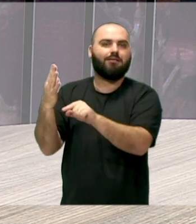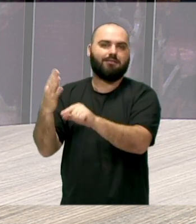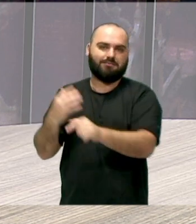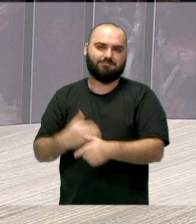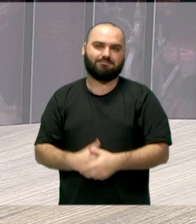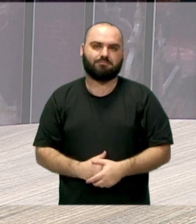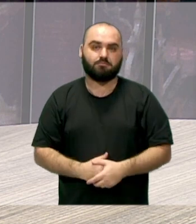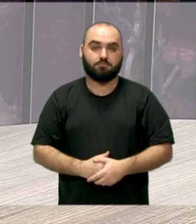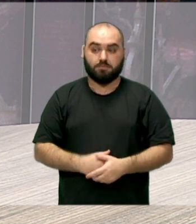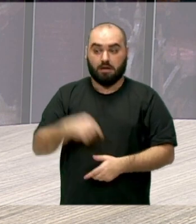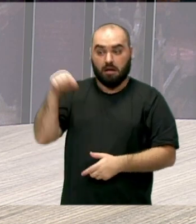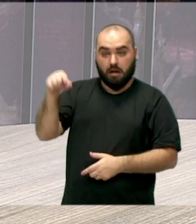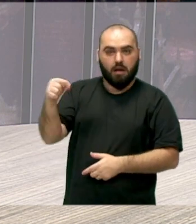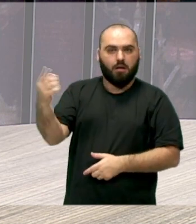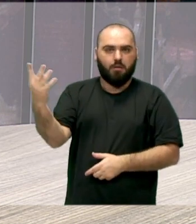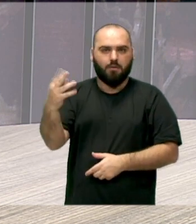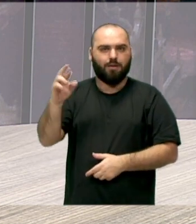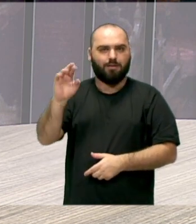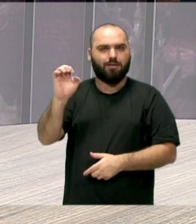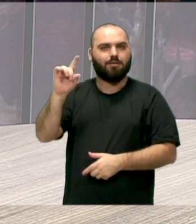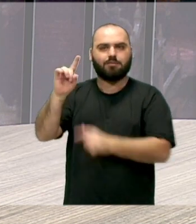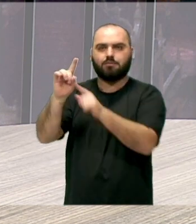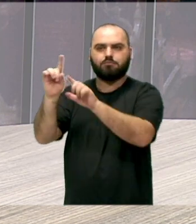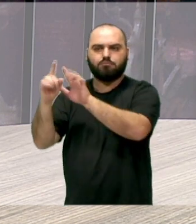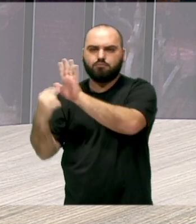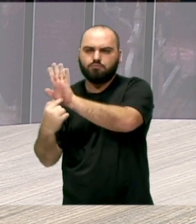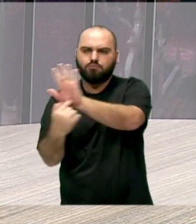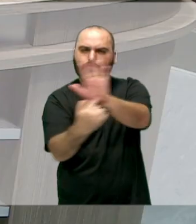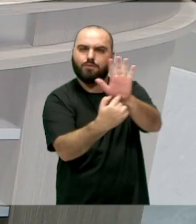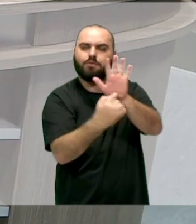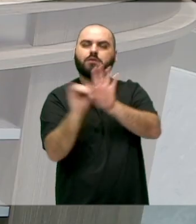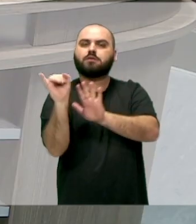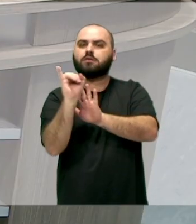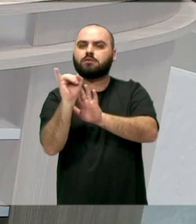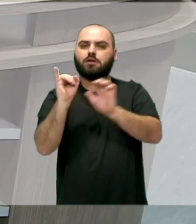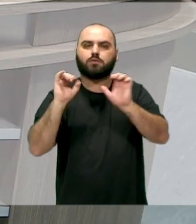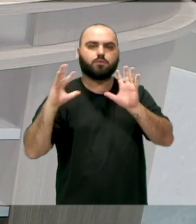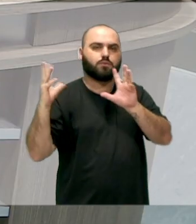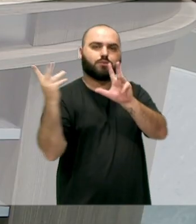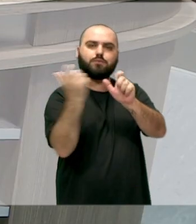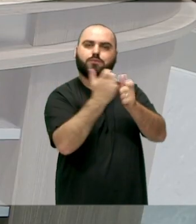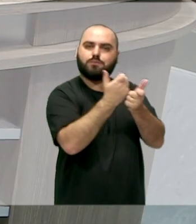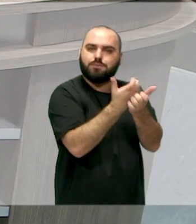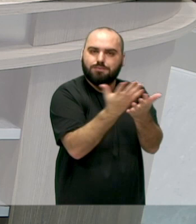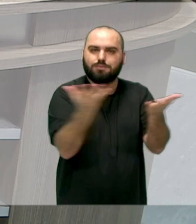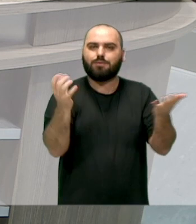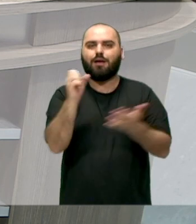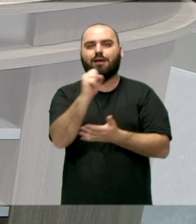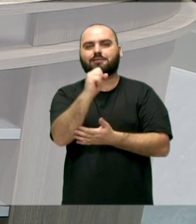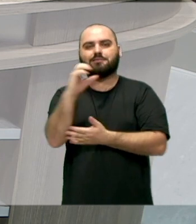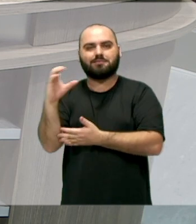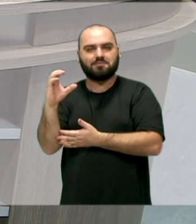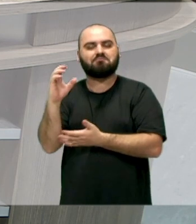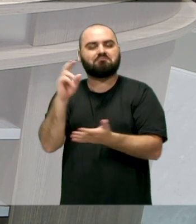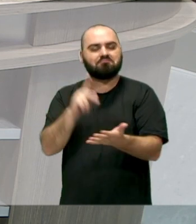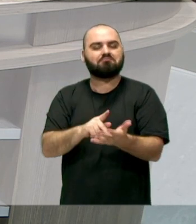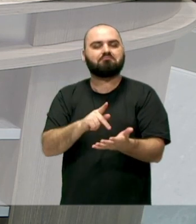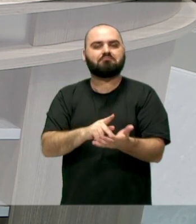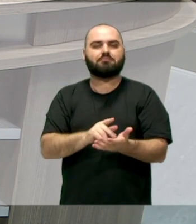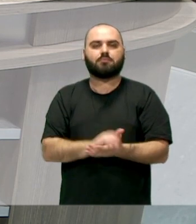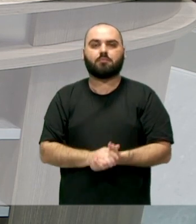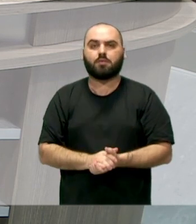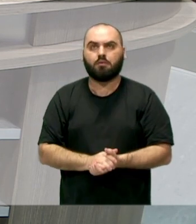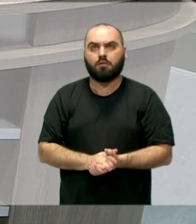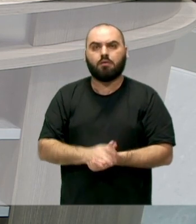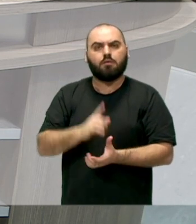levou Itajaí, acho que para todos os cantos do nosso estado, se a gente for pensar, né? quem acho que